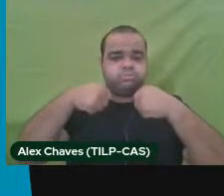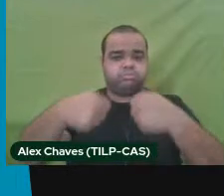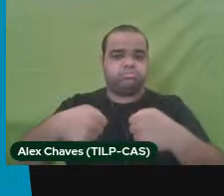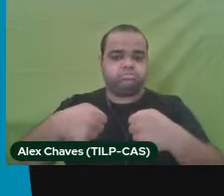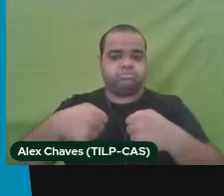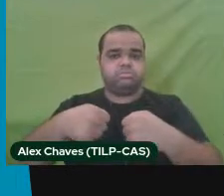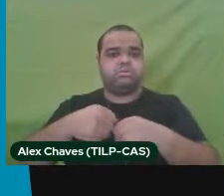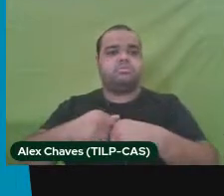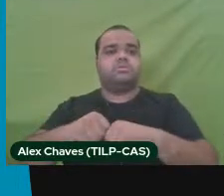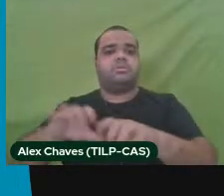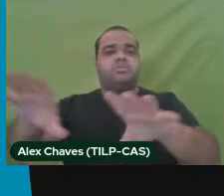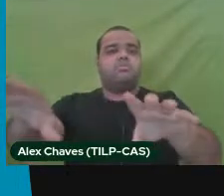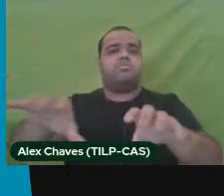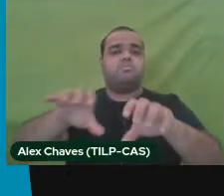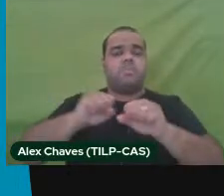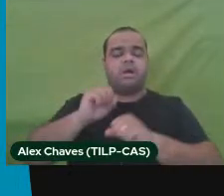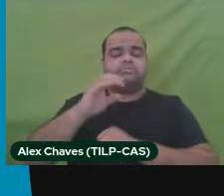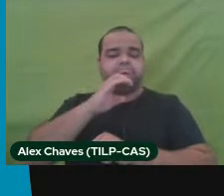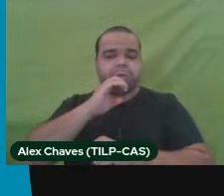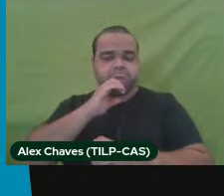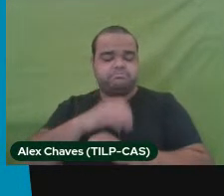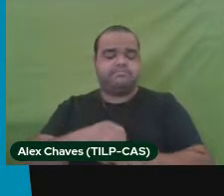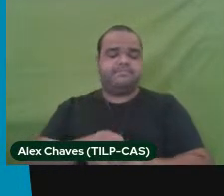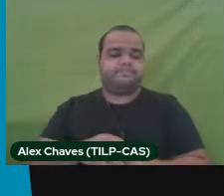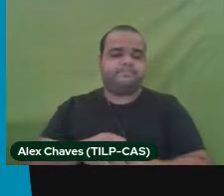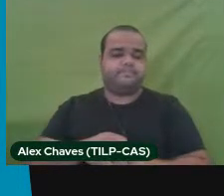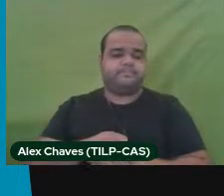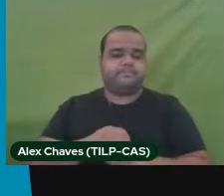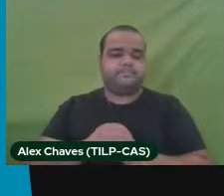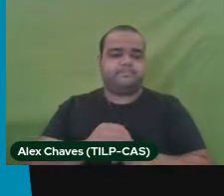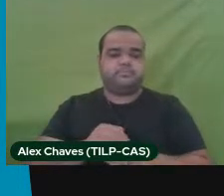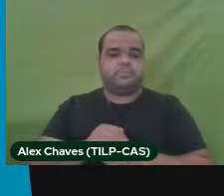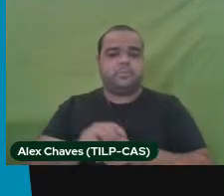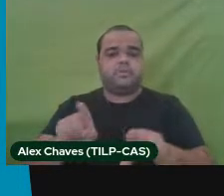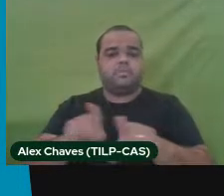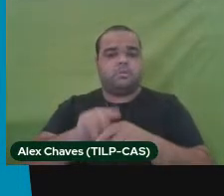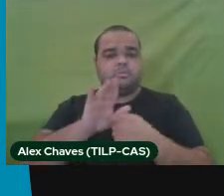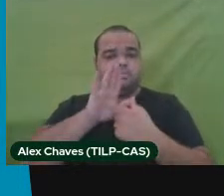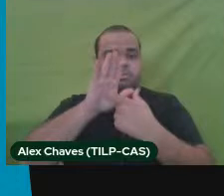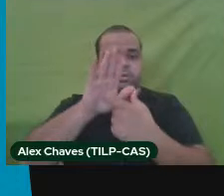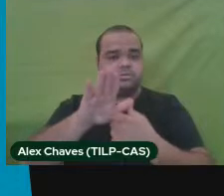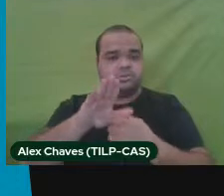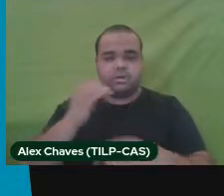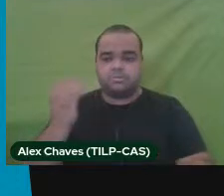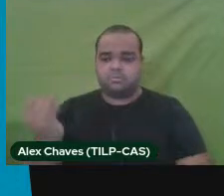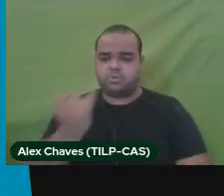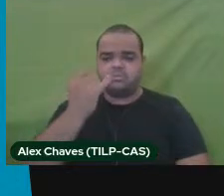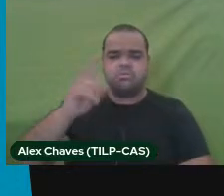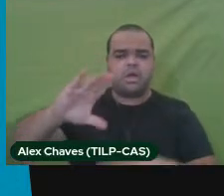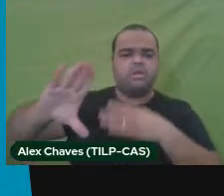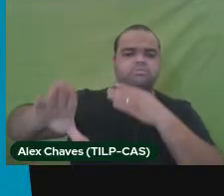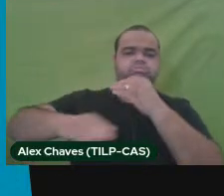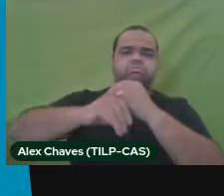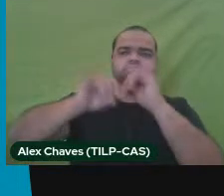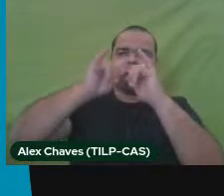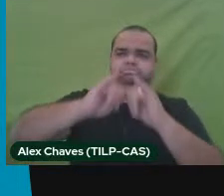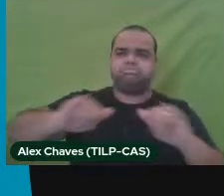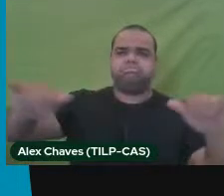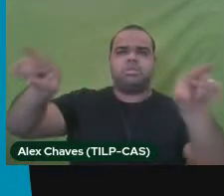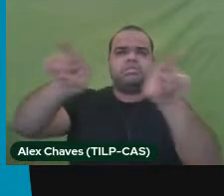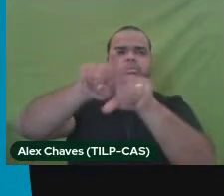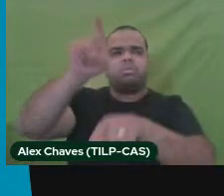na apropriação desses conhecimentos. Trouxe aqui também uma importante contribuição e uma